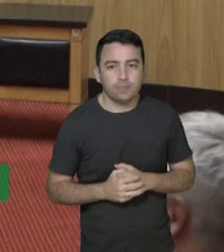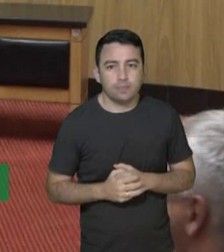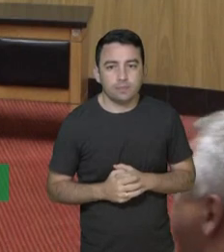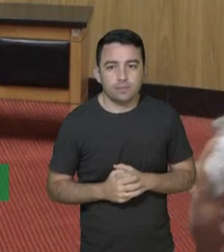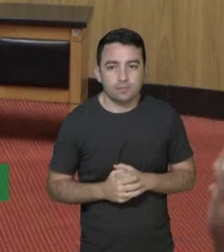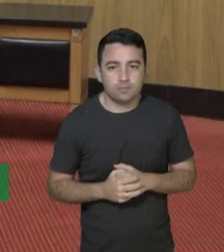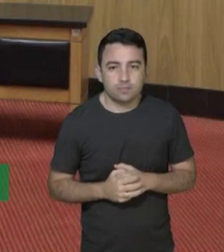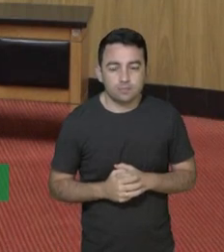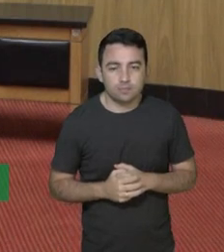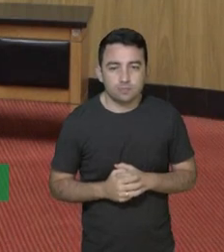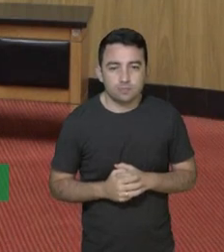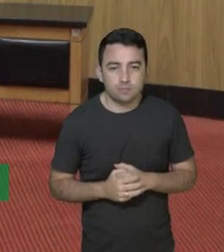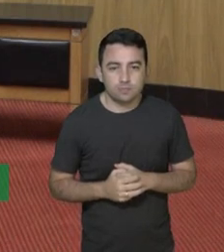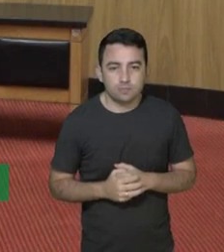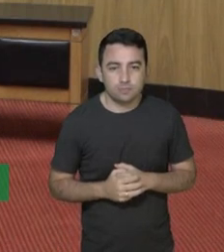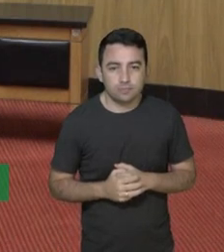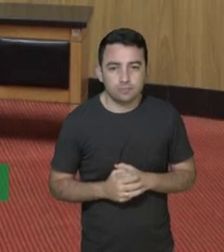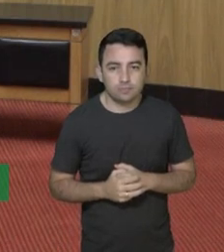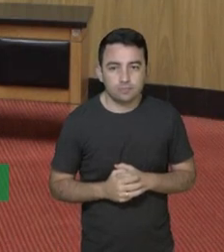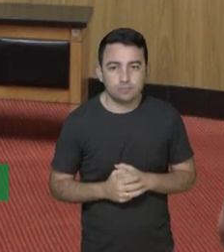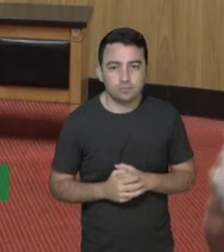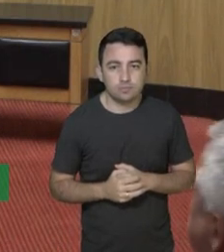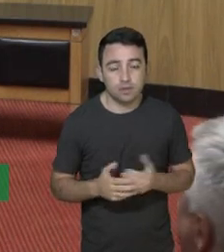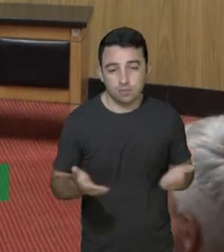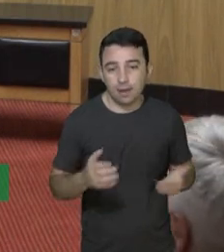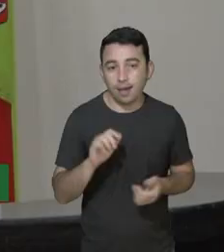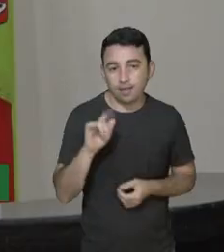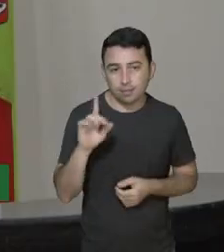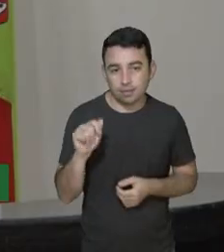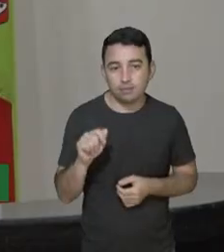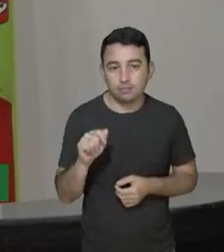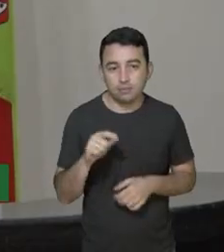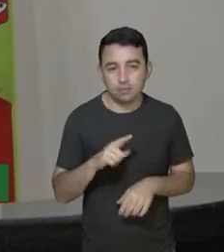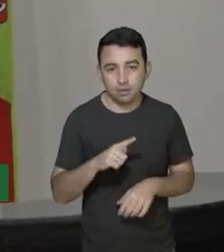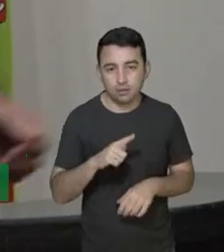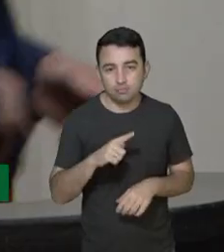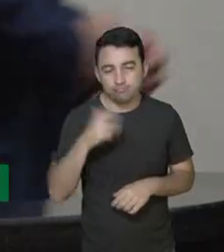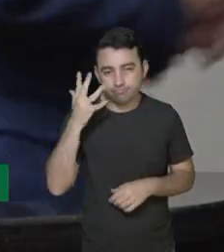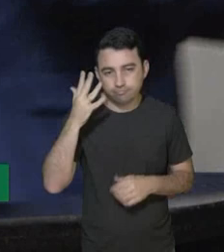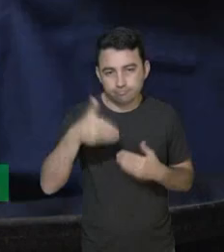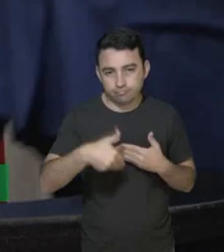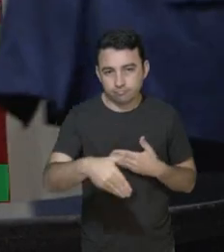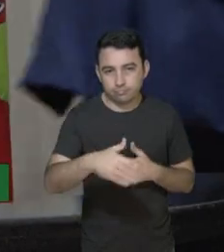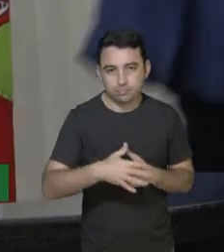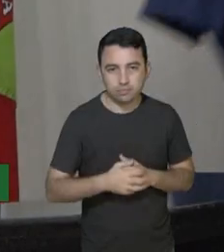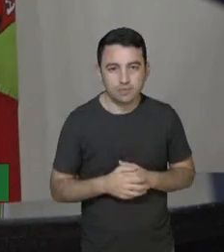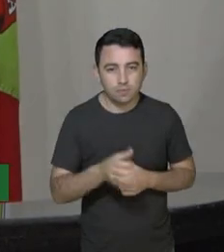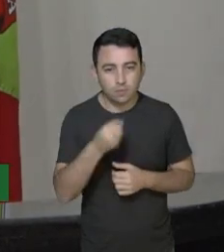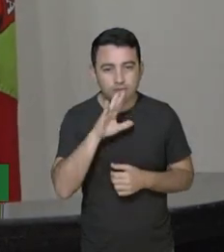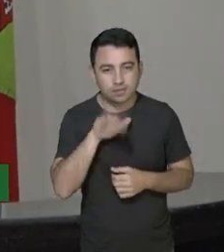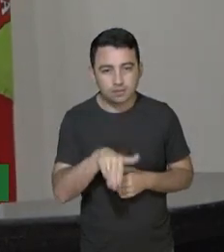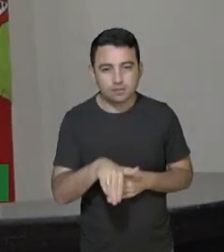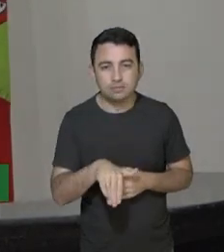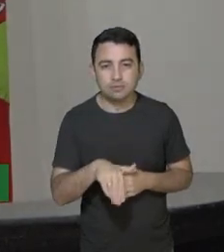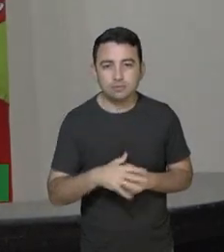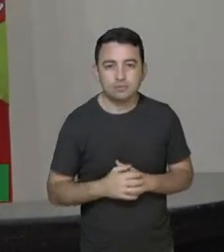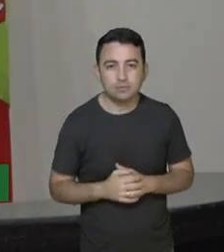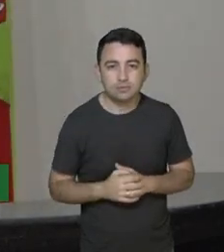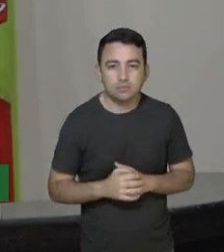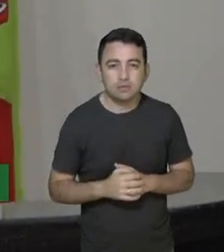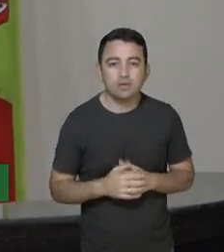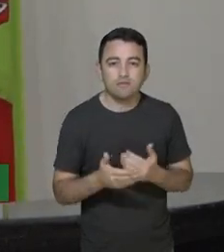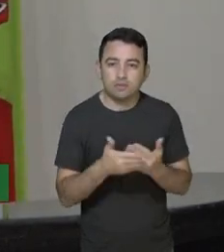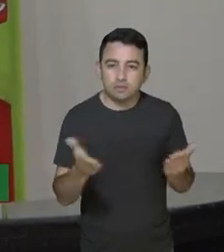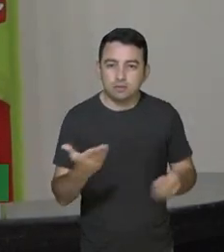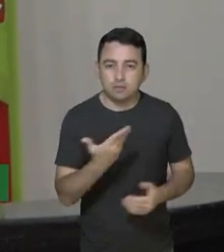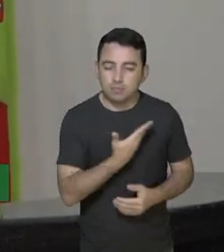Posso começar? Pois não, deputada, a Vossa Excelência tem a palavra. Boa tarde,